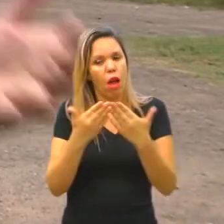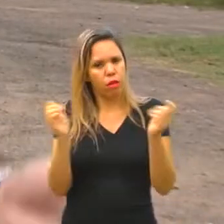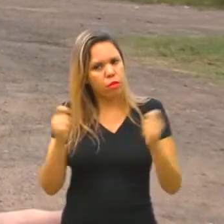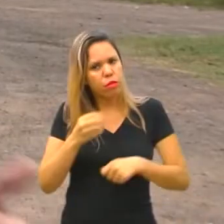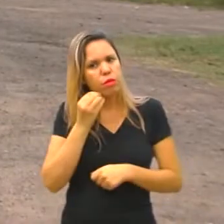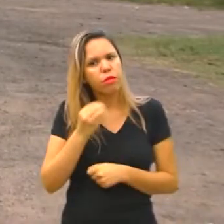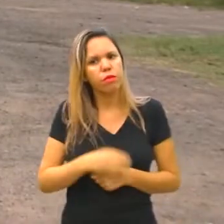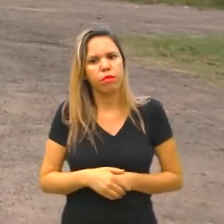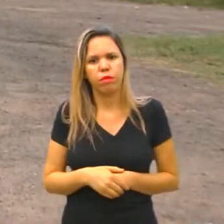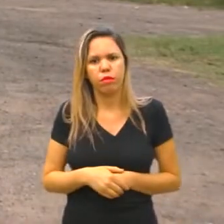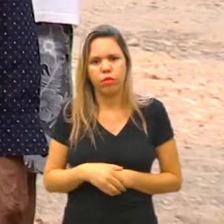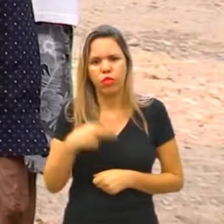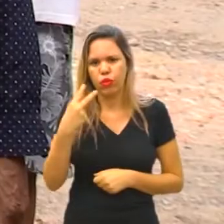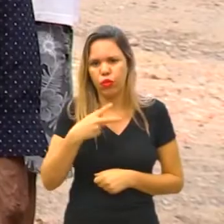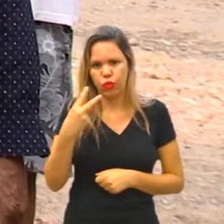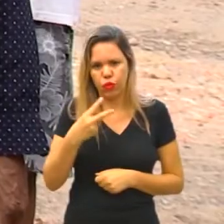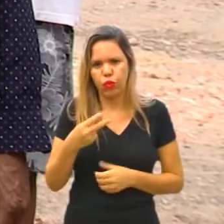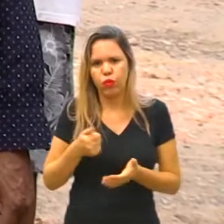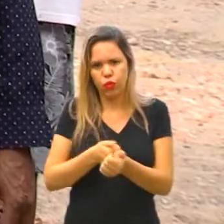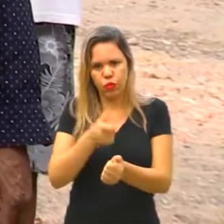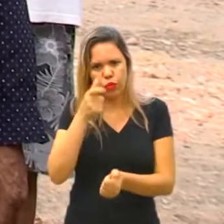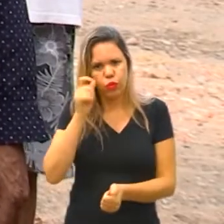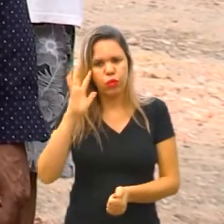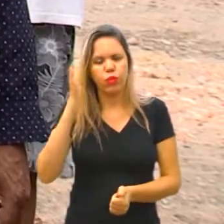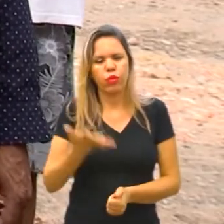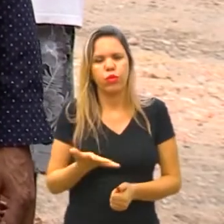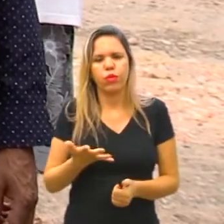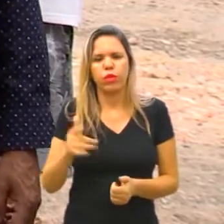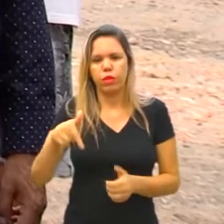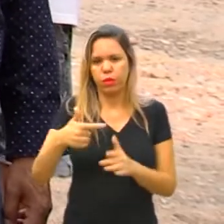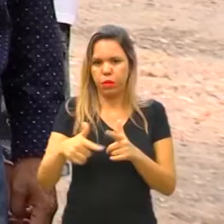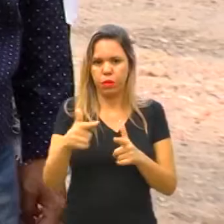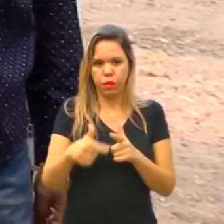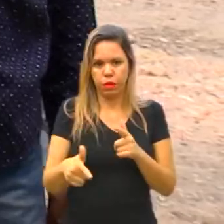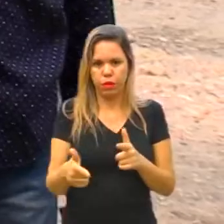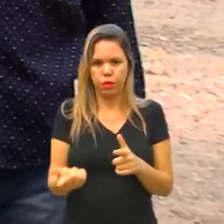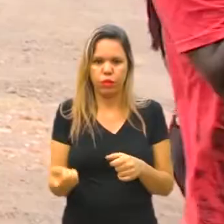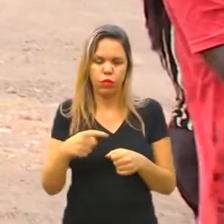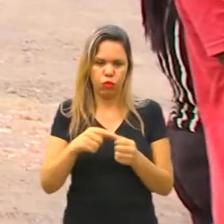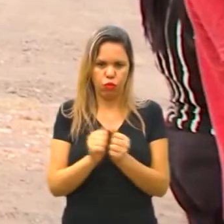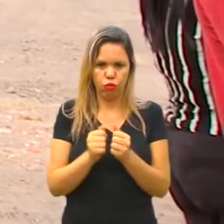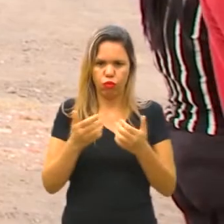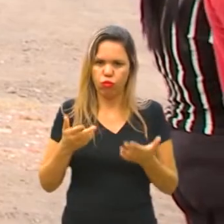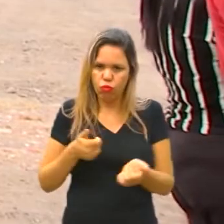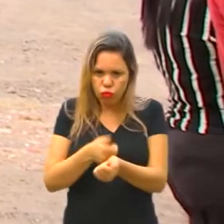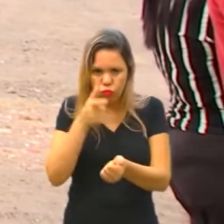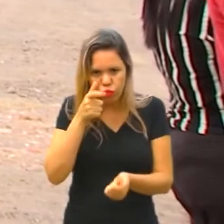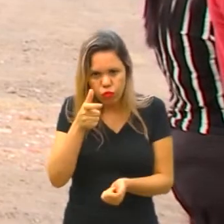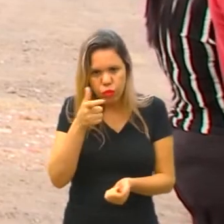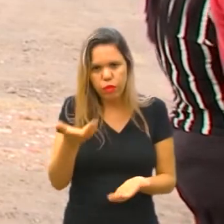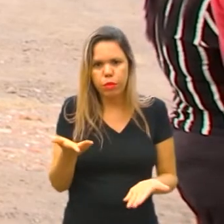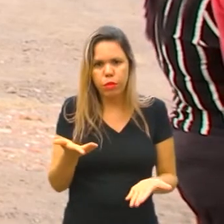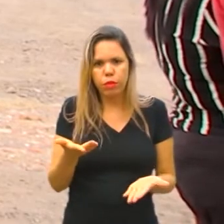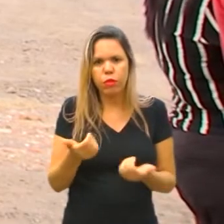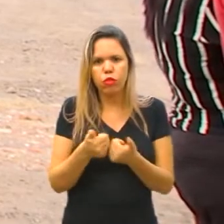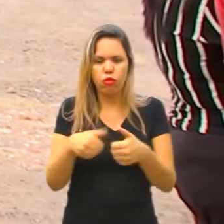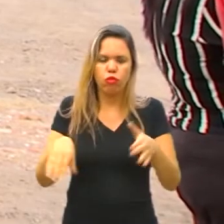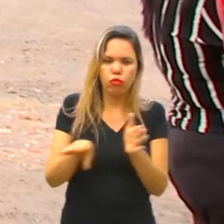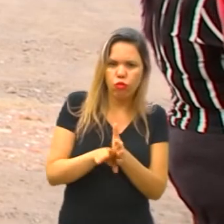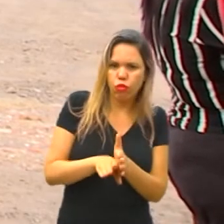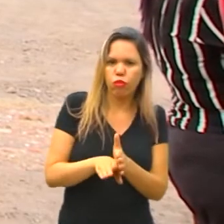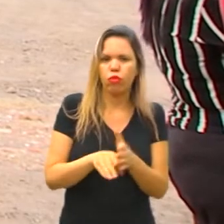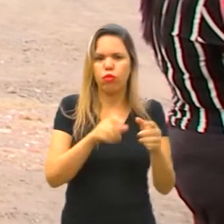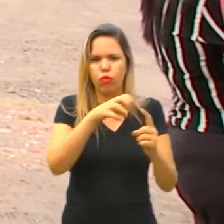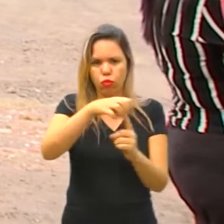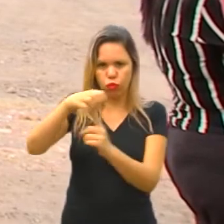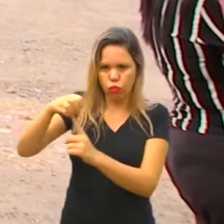Então agora abriu essa possibilidade. O parlamentar vai acompanhar a solução deste problema. Vou estar junto aqui acompanhando que as